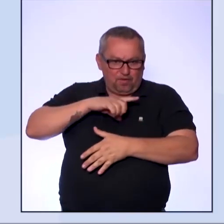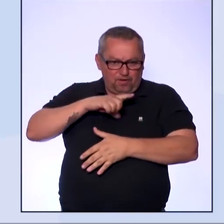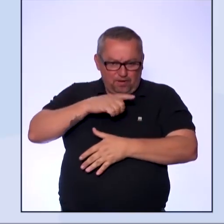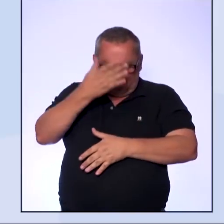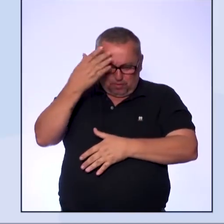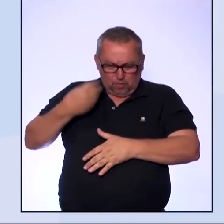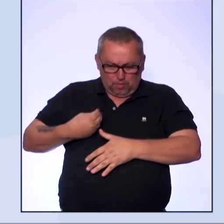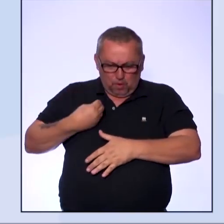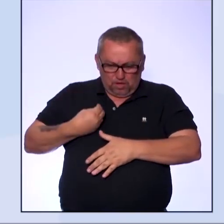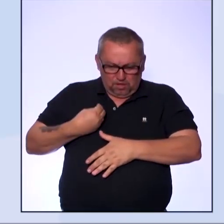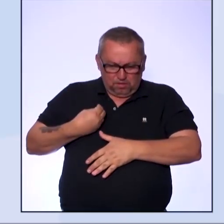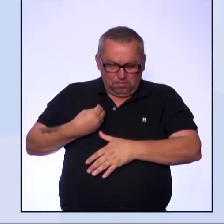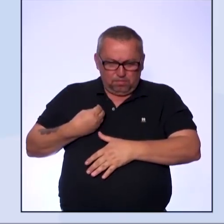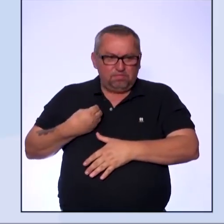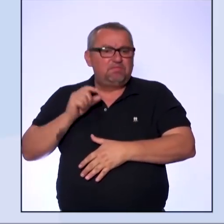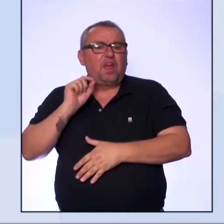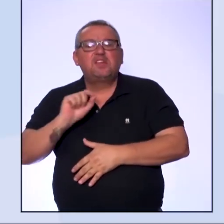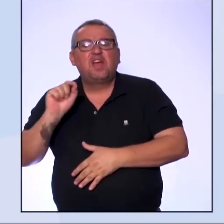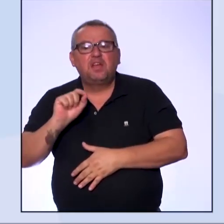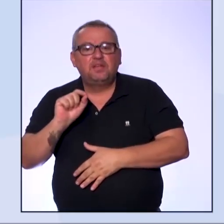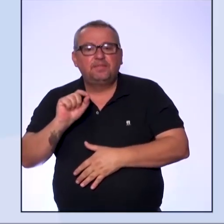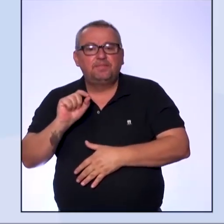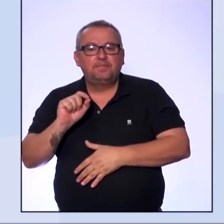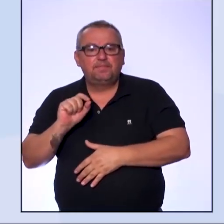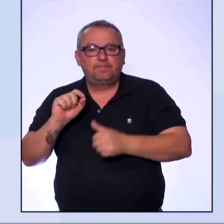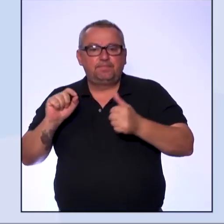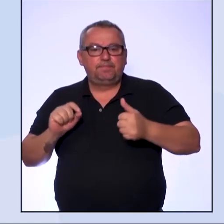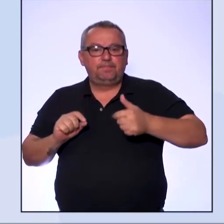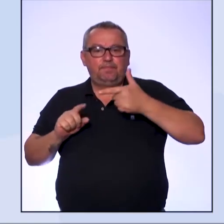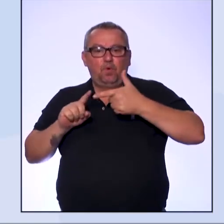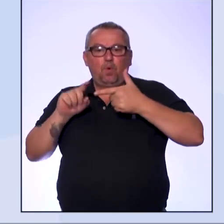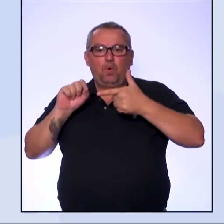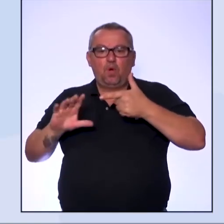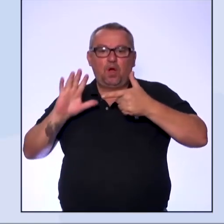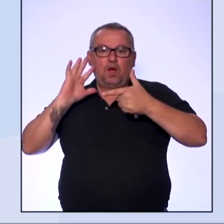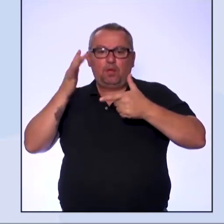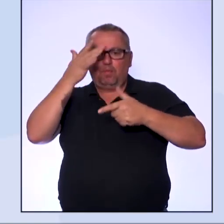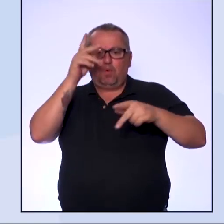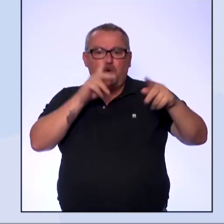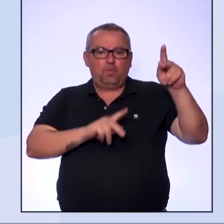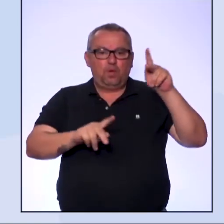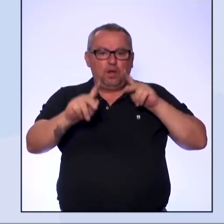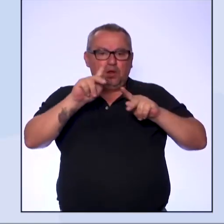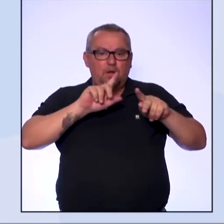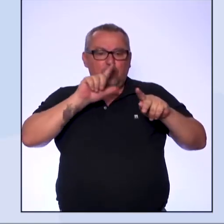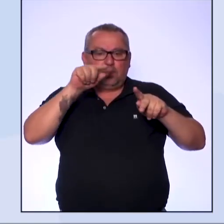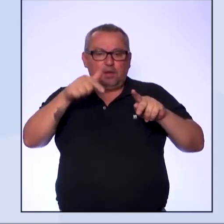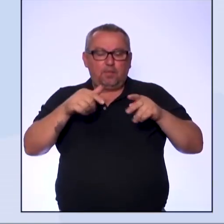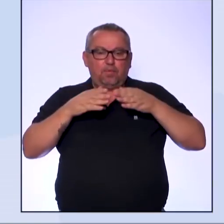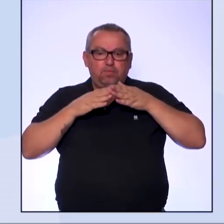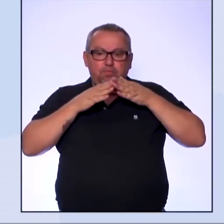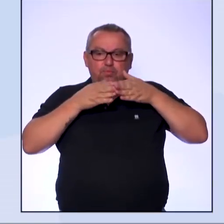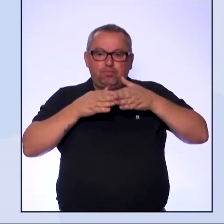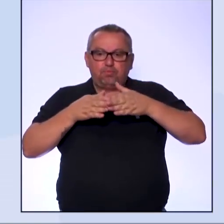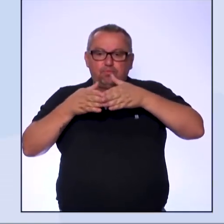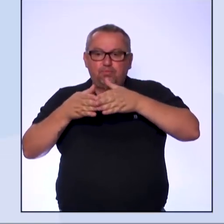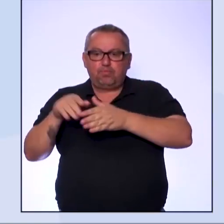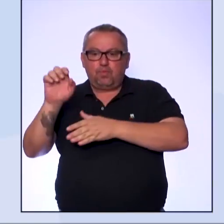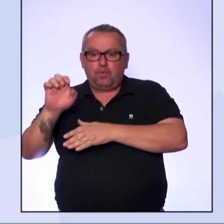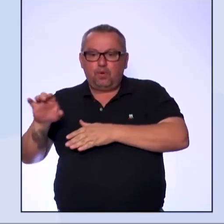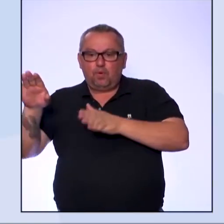habitada por quem? Segunda questão: o que aconteceu com essas populações após a chegada dos